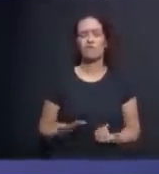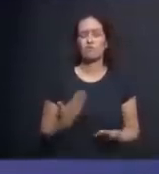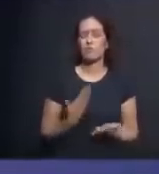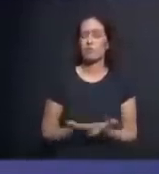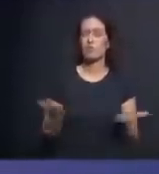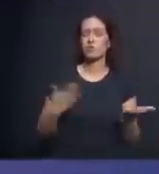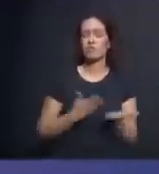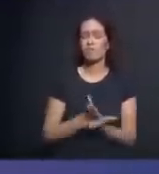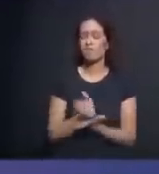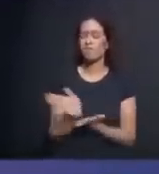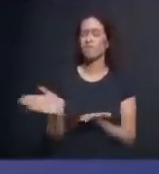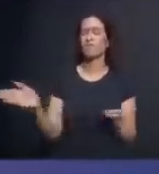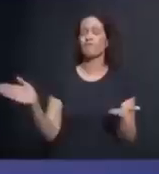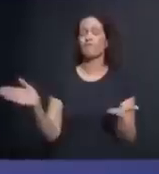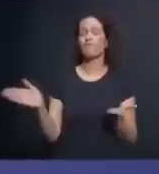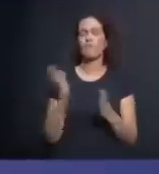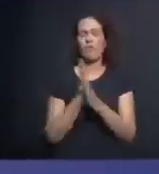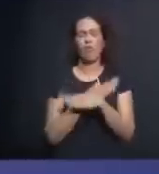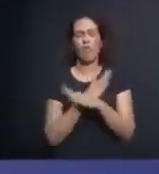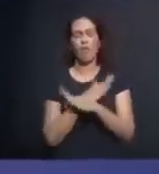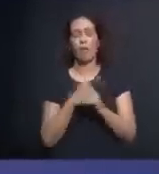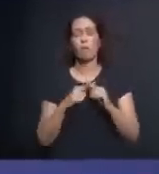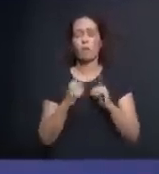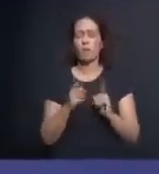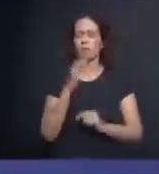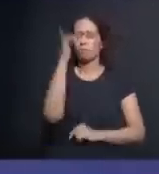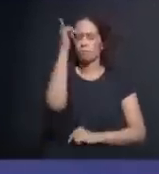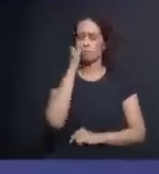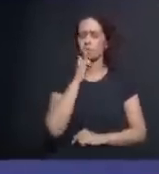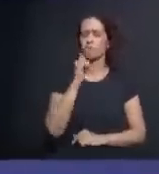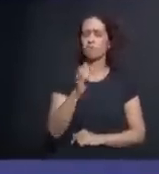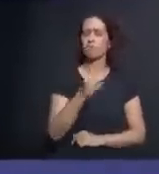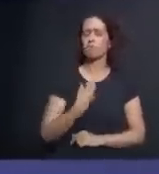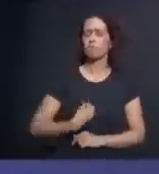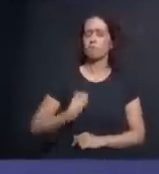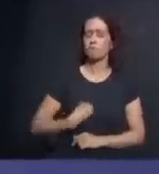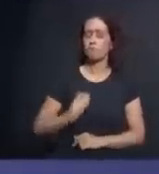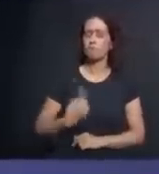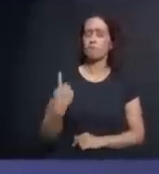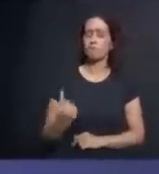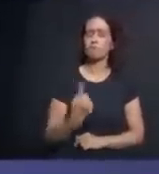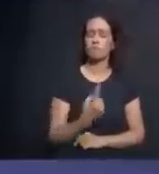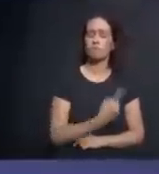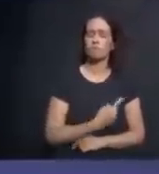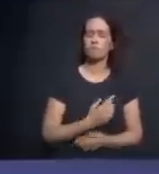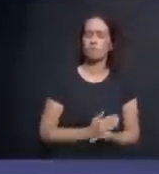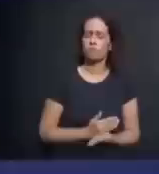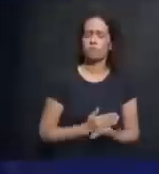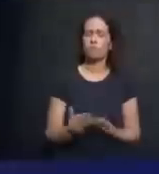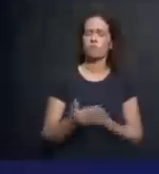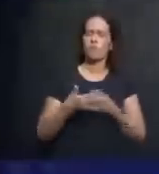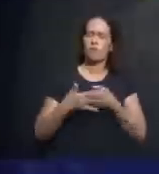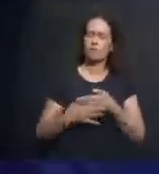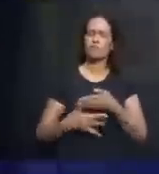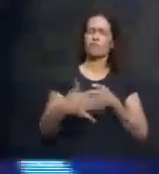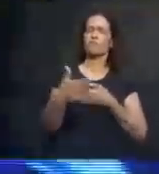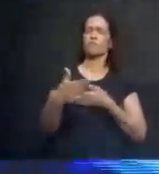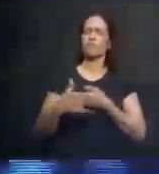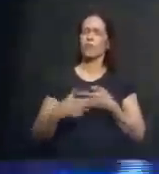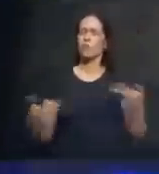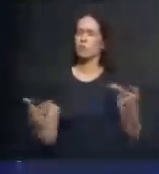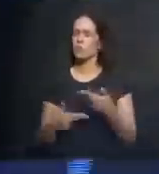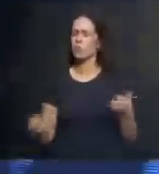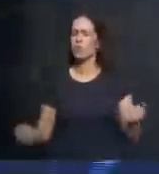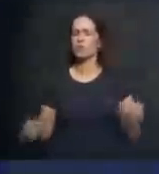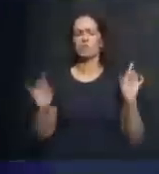quero profetizar na vida deles, Deus, que a partir de agora será um novo. Que o Senhor, Pai, fará coisas grandes na vida